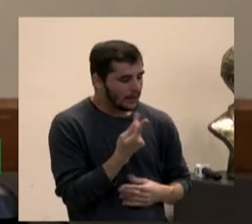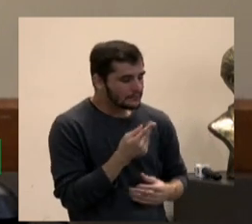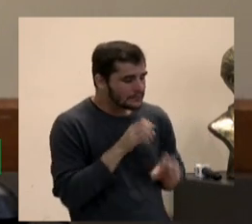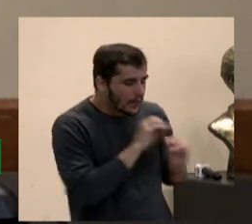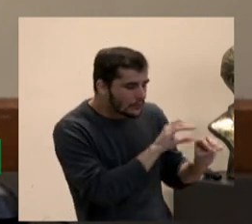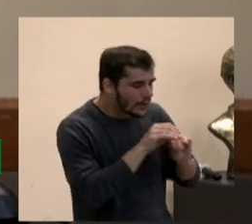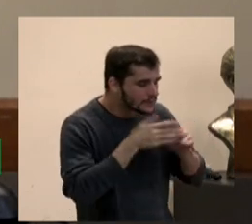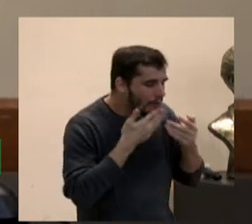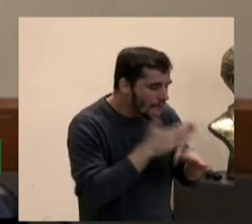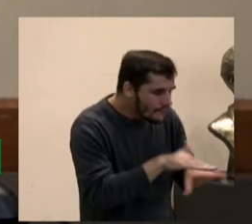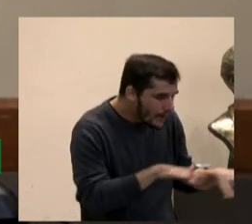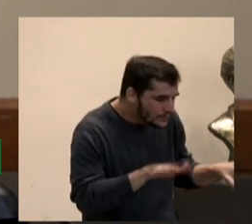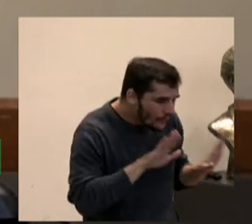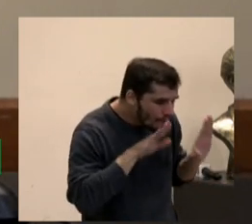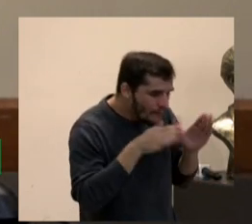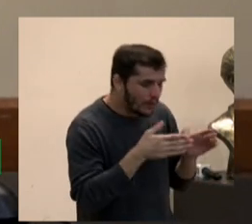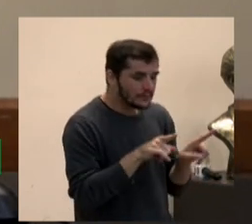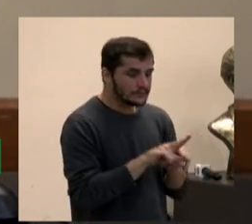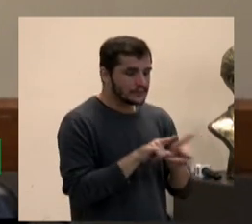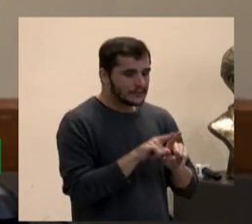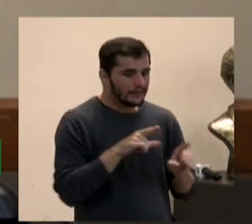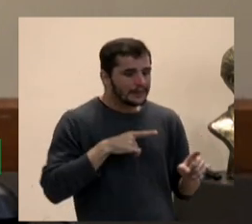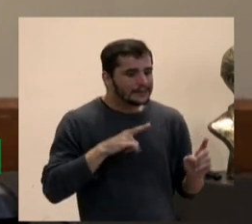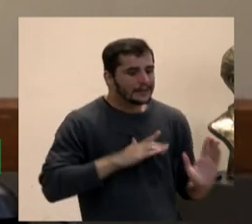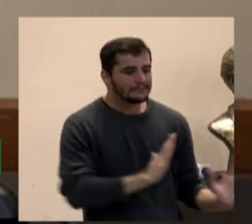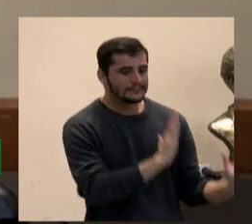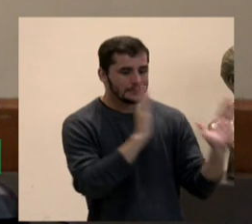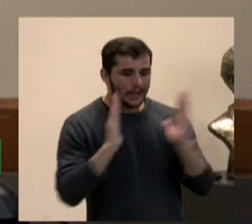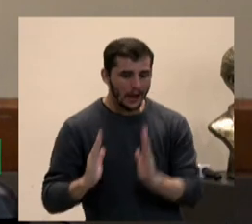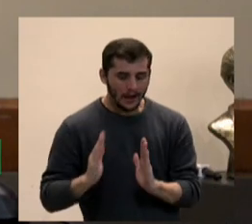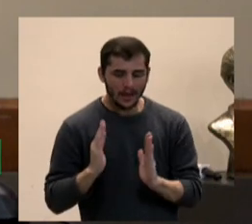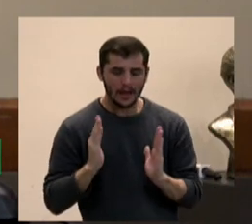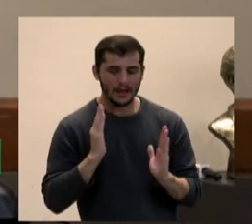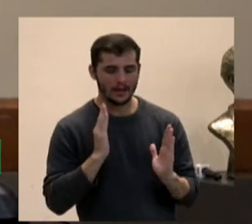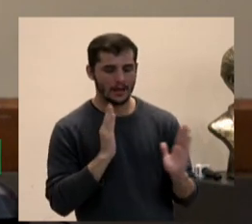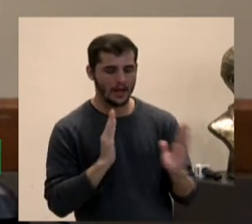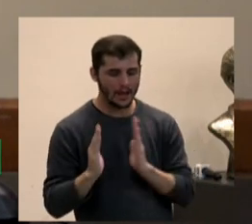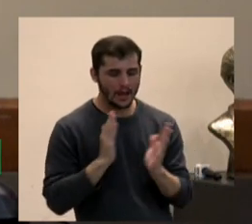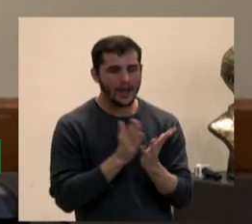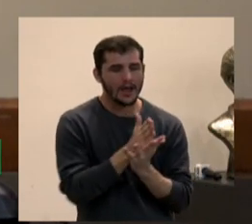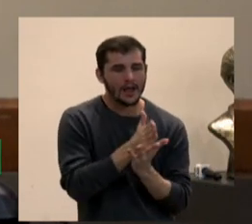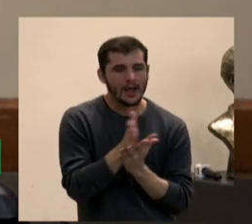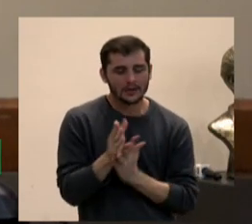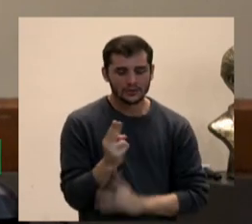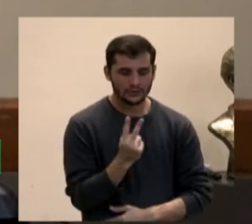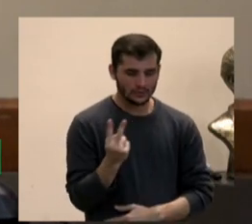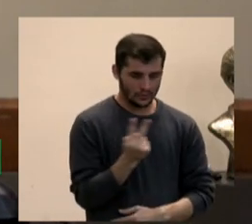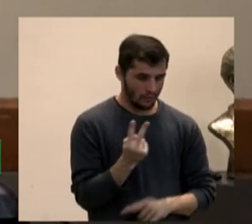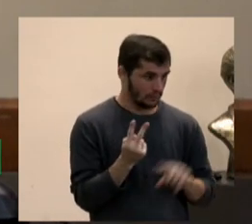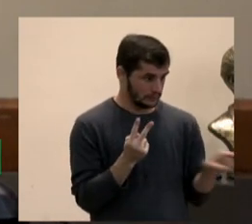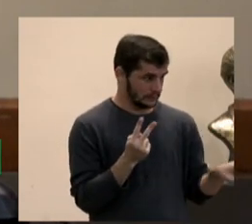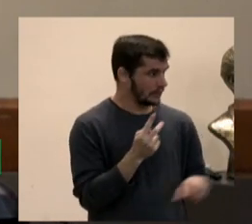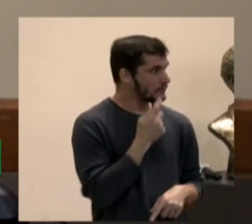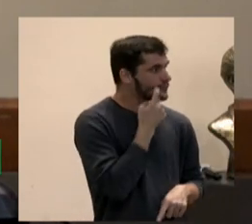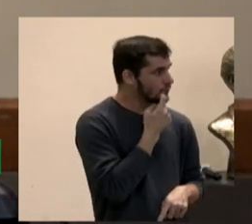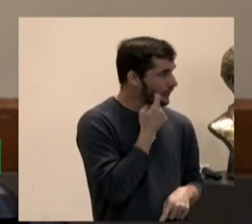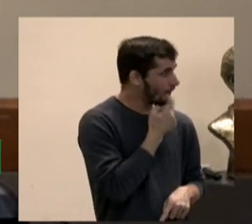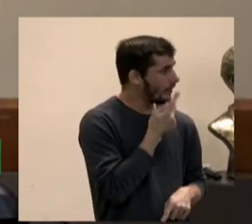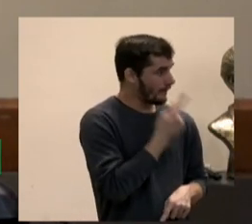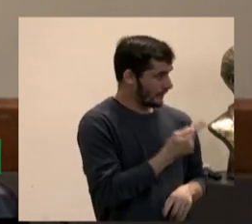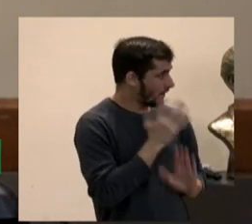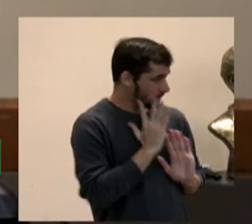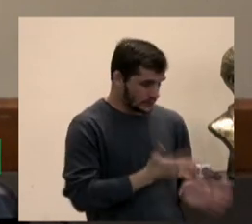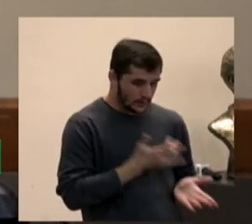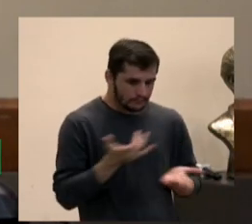infantil, muito mais centrada também no eixo 2, né, que a Giovana ali colocou, que foi o eixo que eu acabei acompanhando